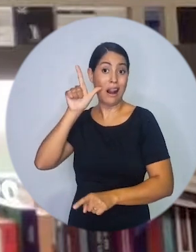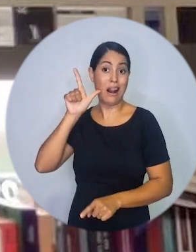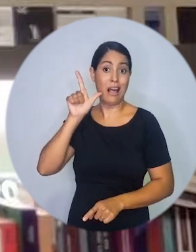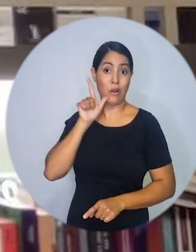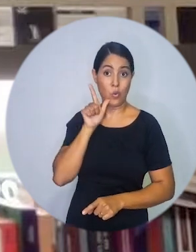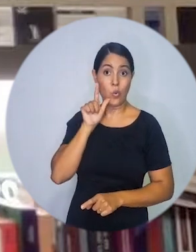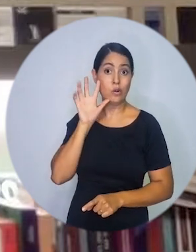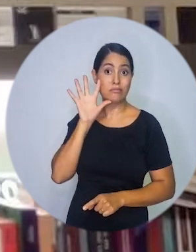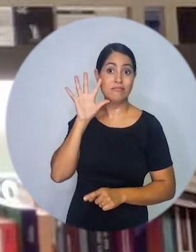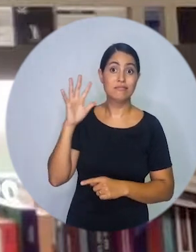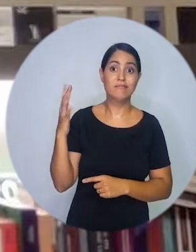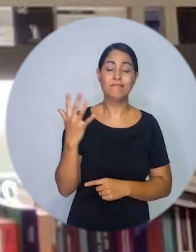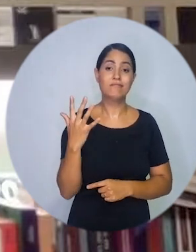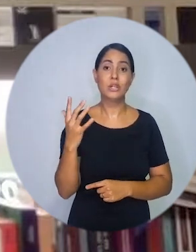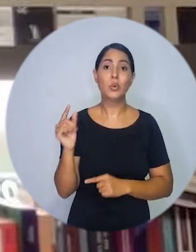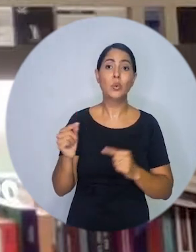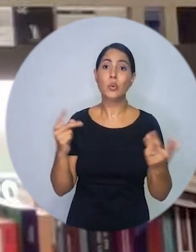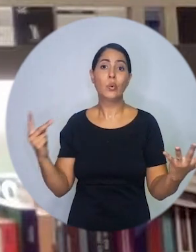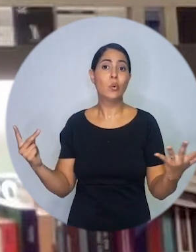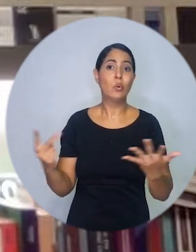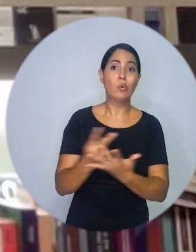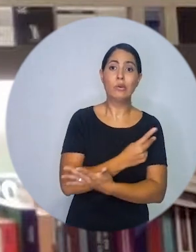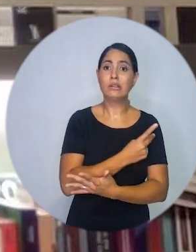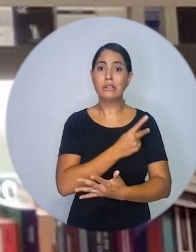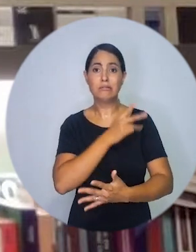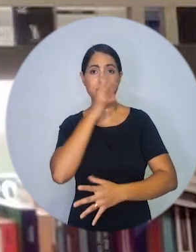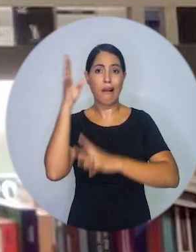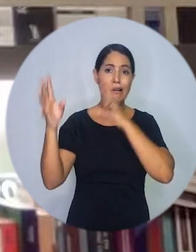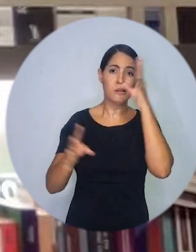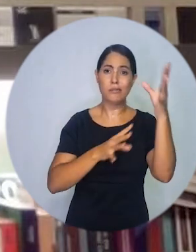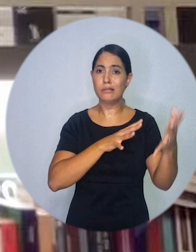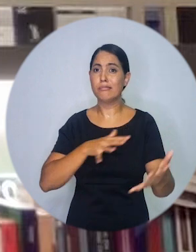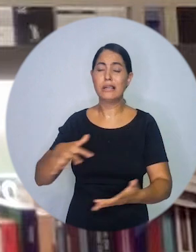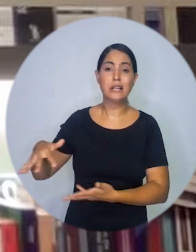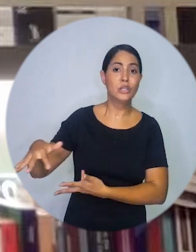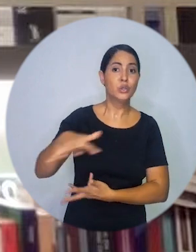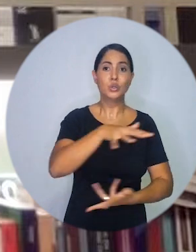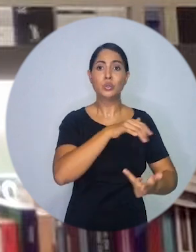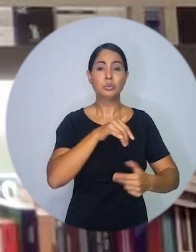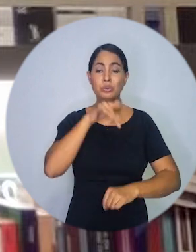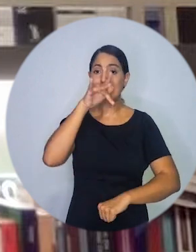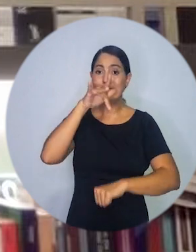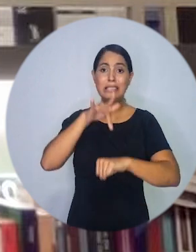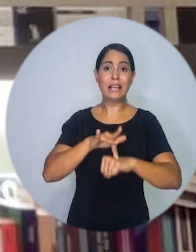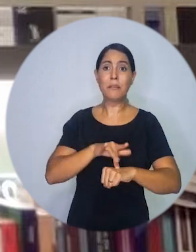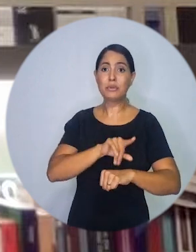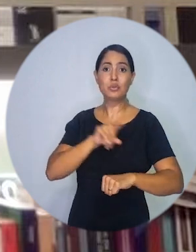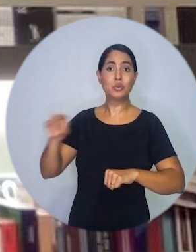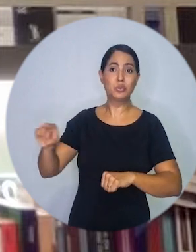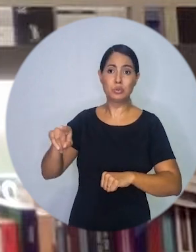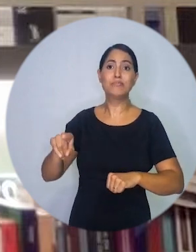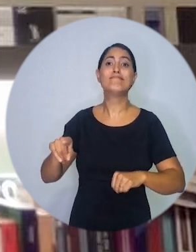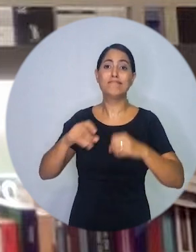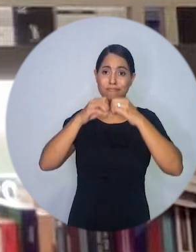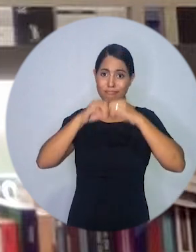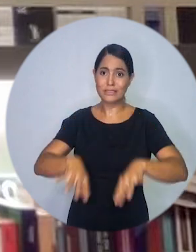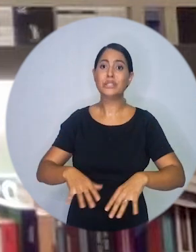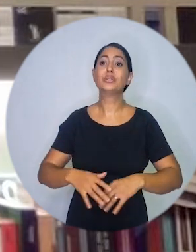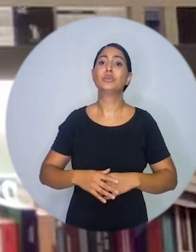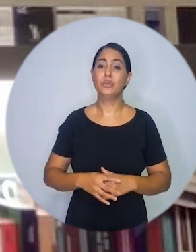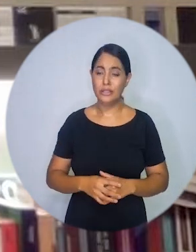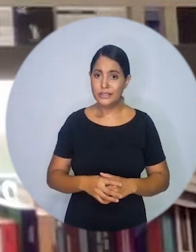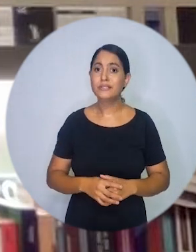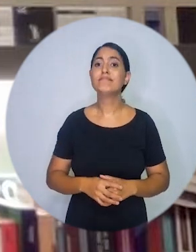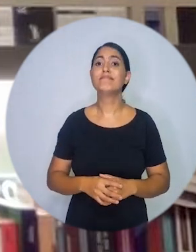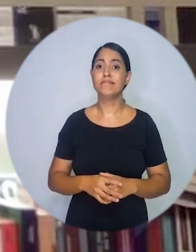dizer que é um dos maiores casos de greenwashing do mundo, porque é absurdo o dano que